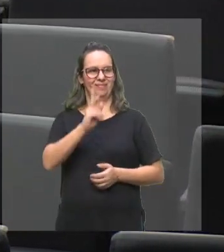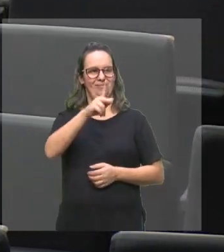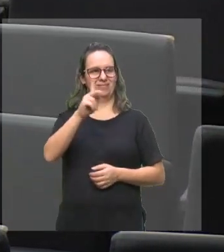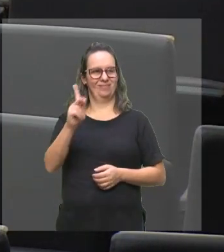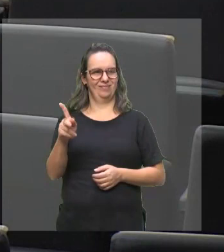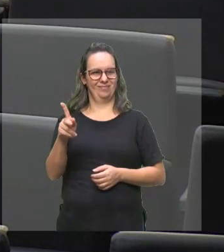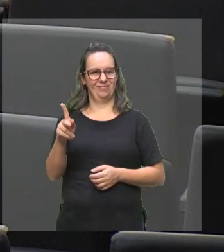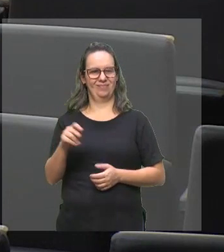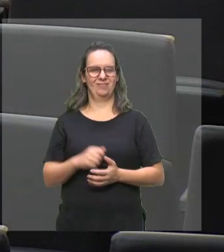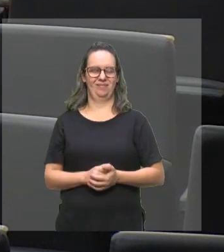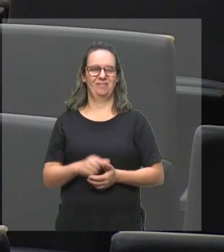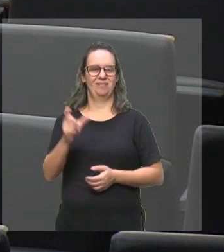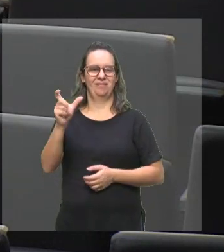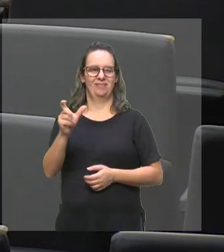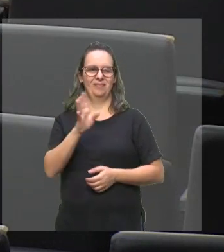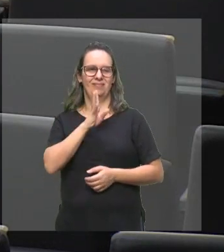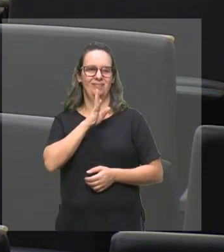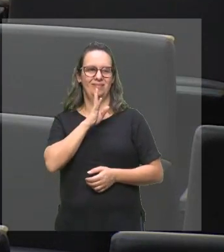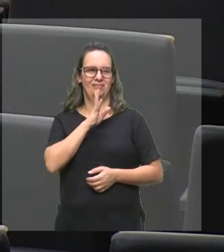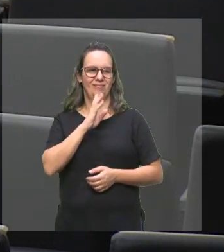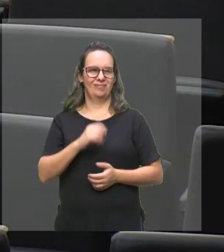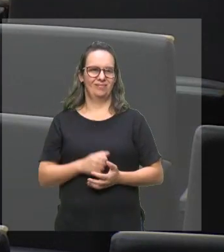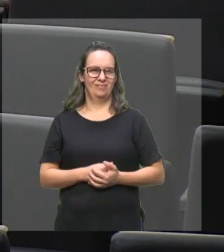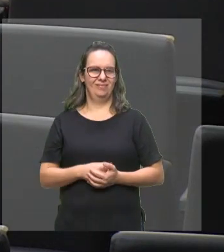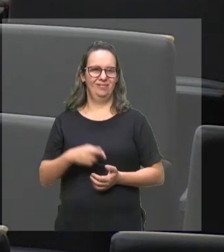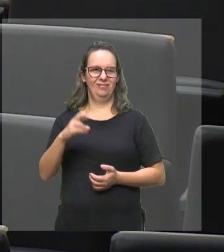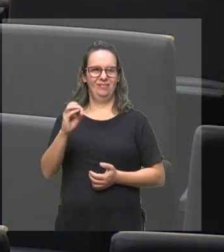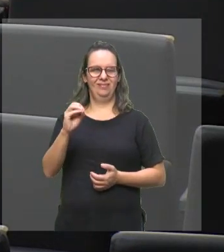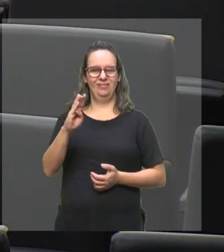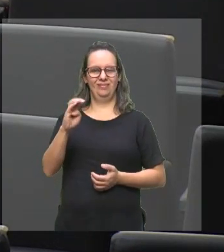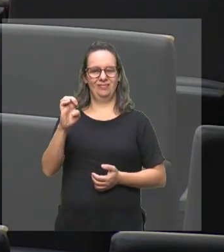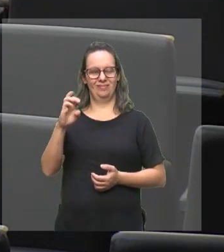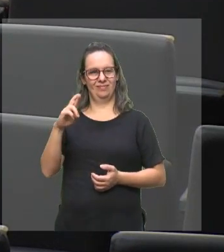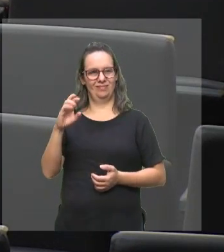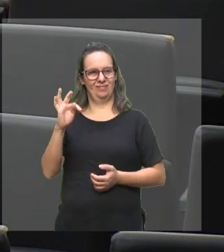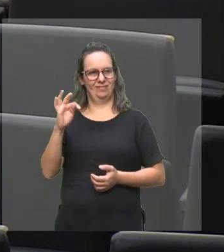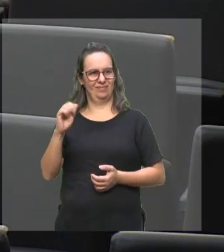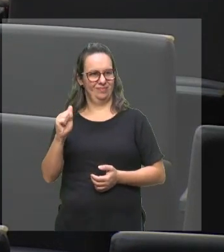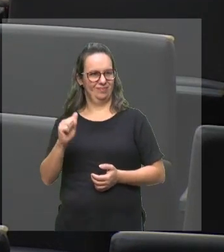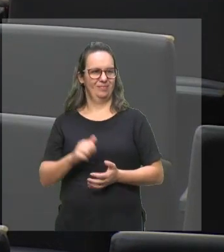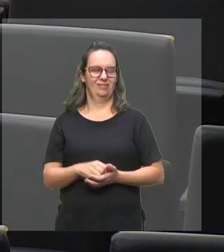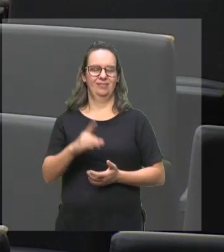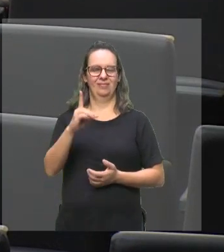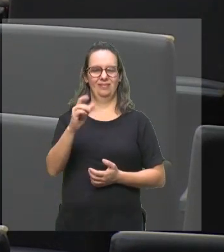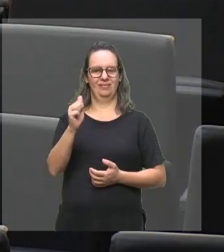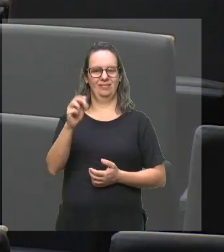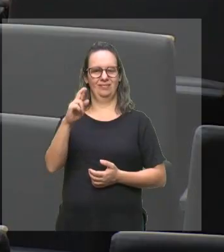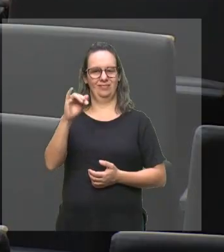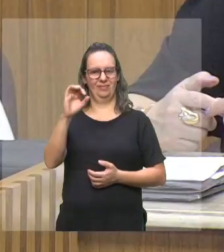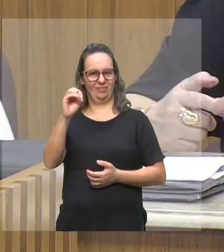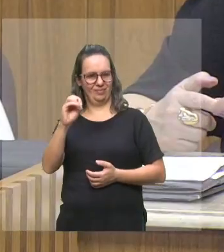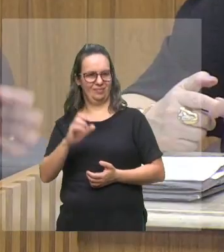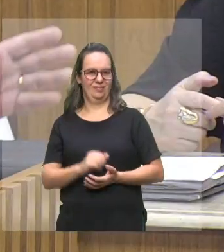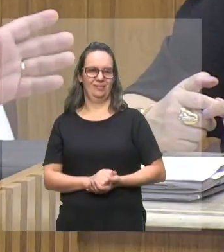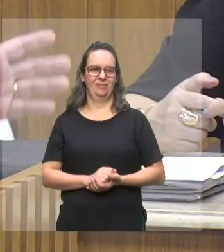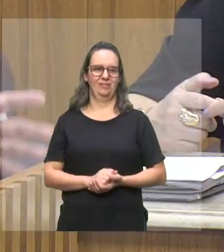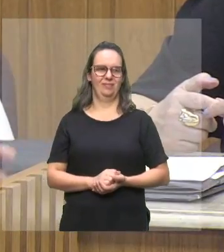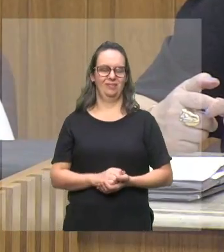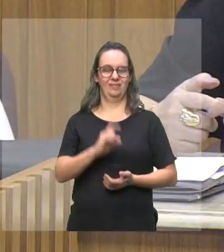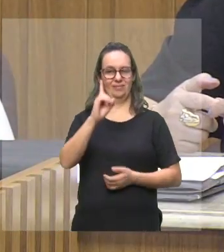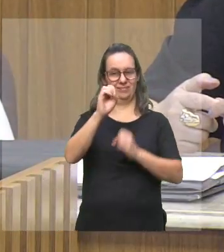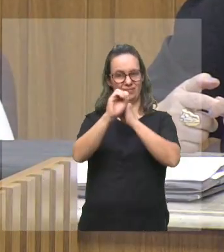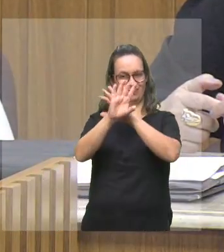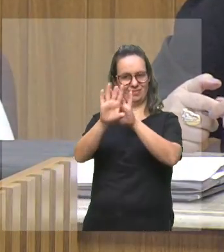aí, Ricardo, a Roberta. Deus abençoe a todos vocês que estão presentes aí. Em nome da Sônia,